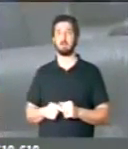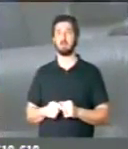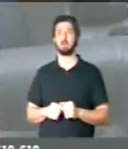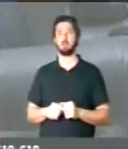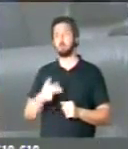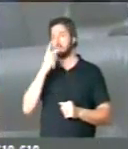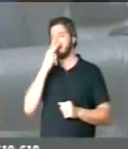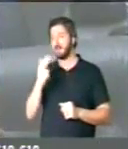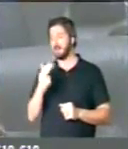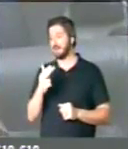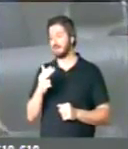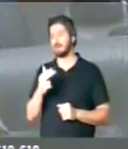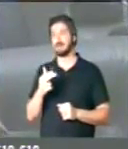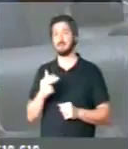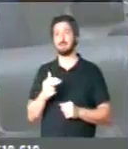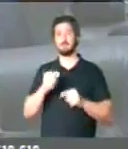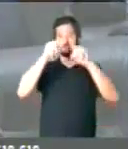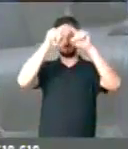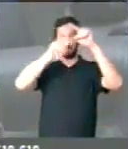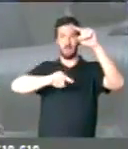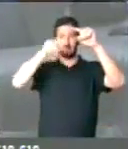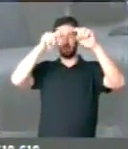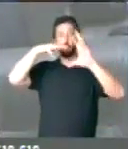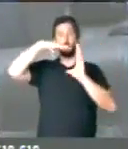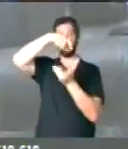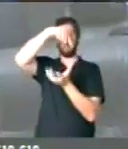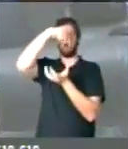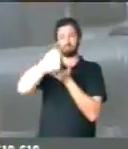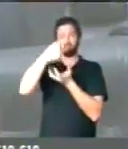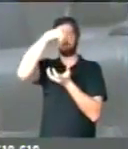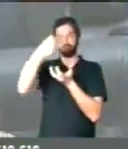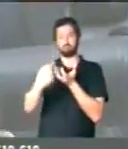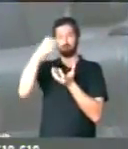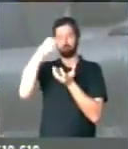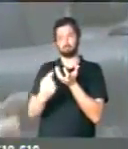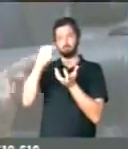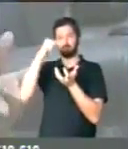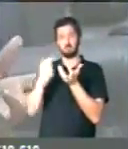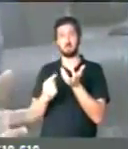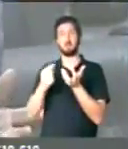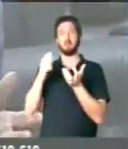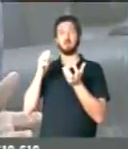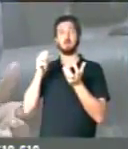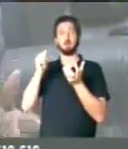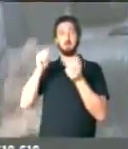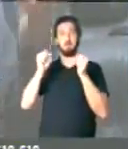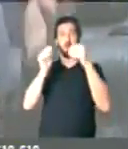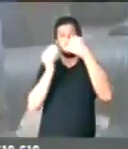se os meridianos que definem os fusos pudessem fazer